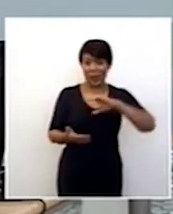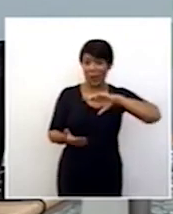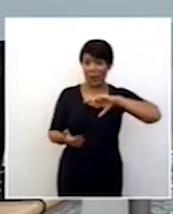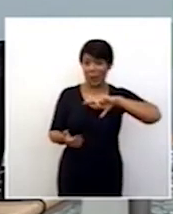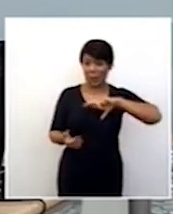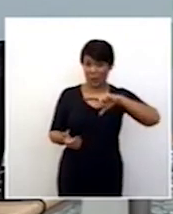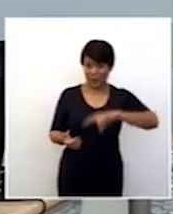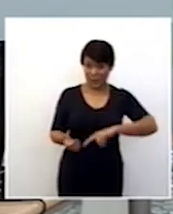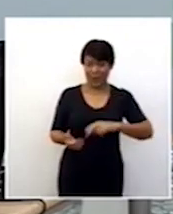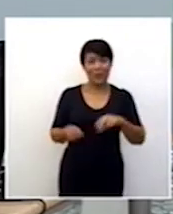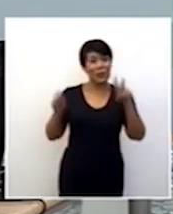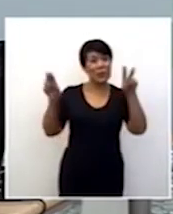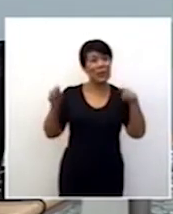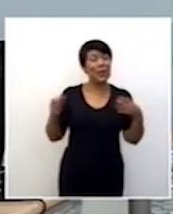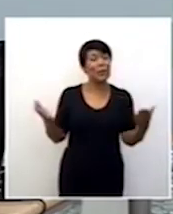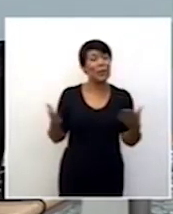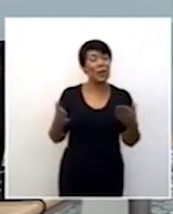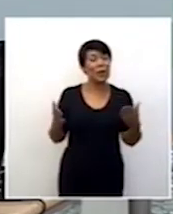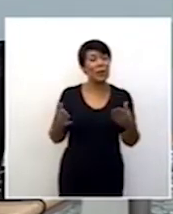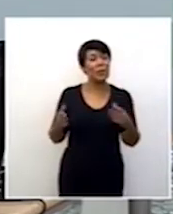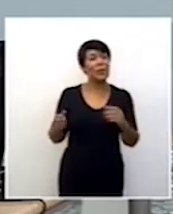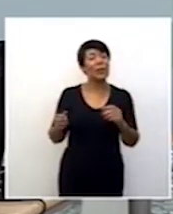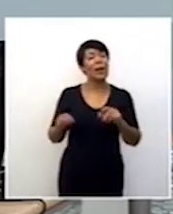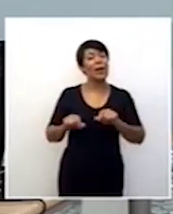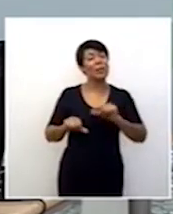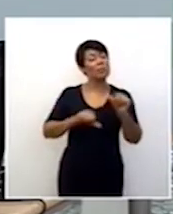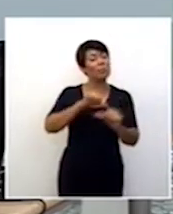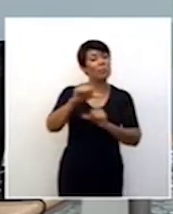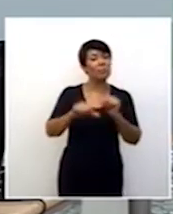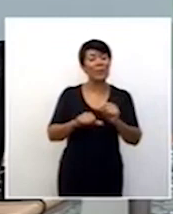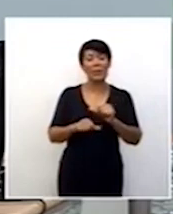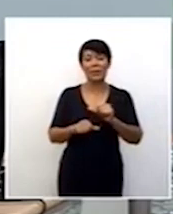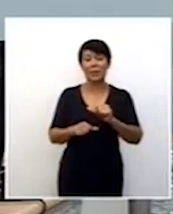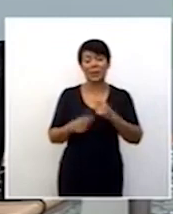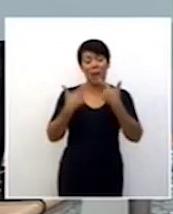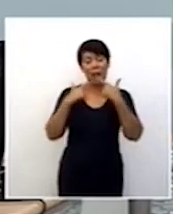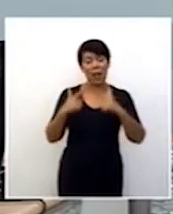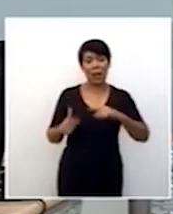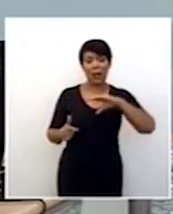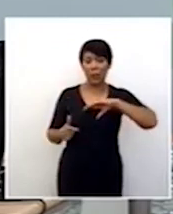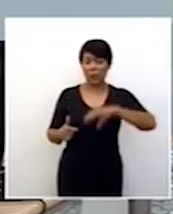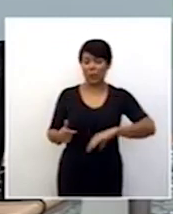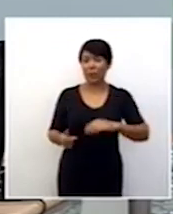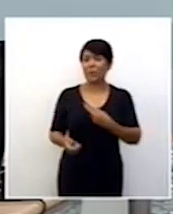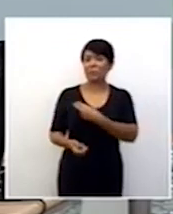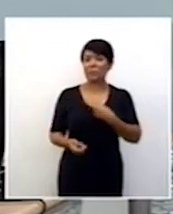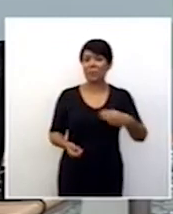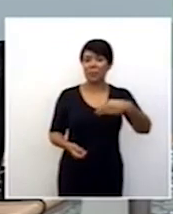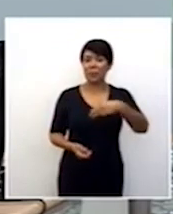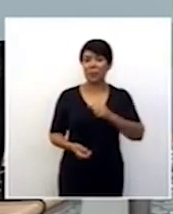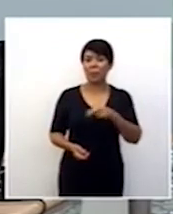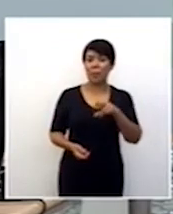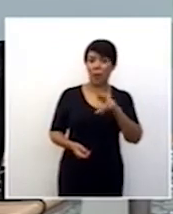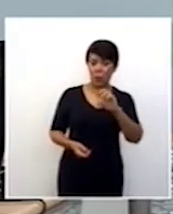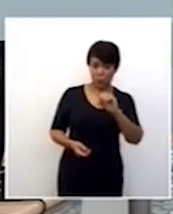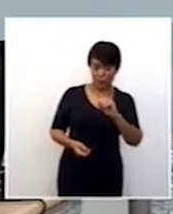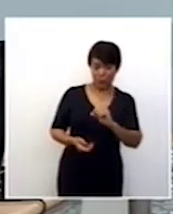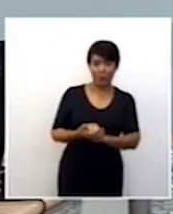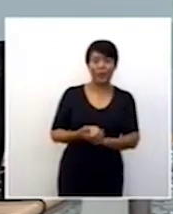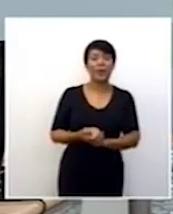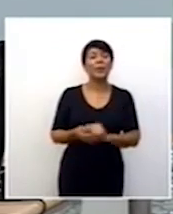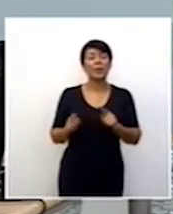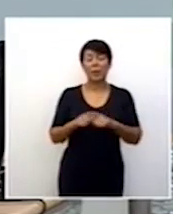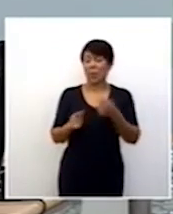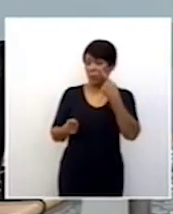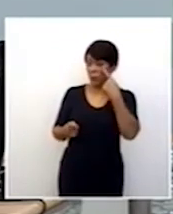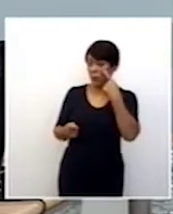Desta vez o tema é as variações da língua portuguesa. Eu sou o professor Mauro, serei o mediador aqui, verei as interações de